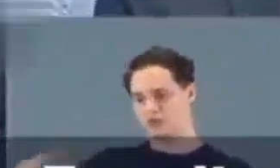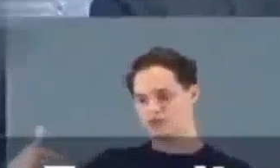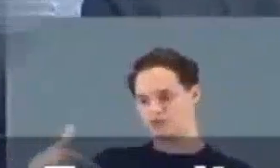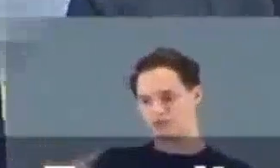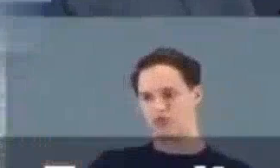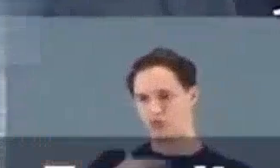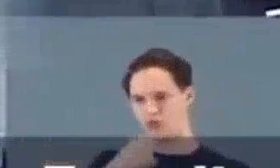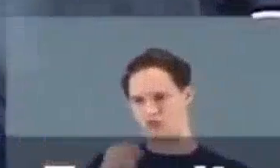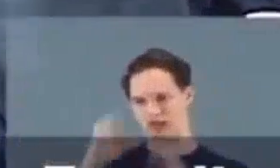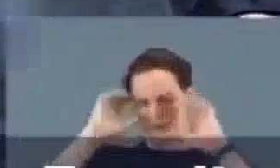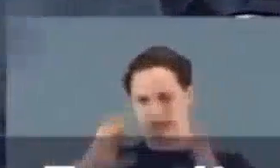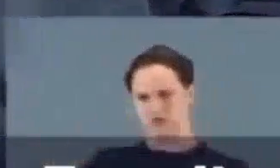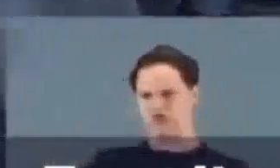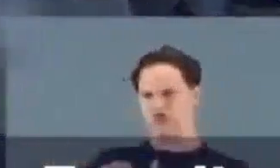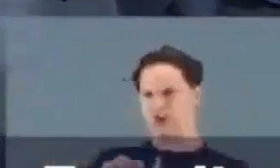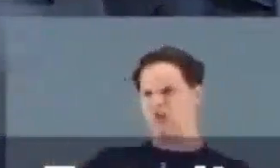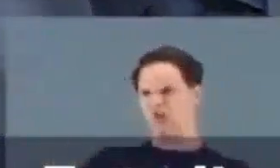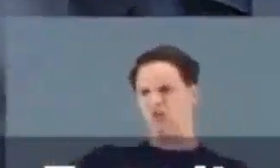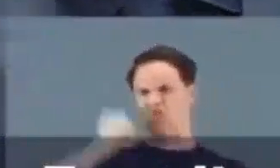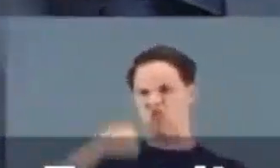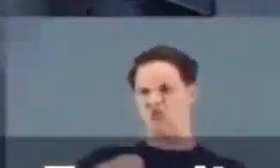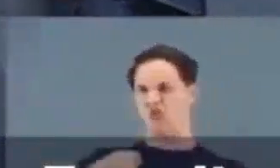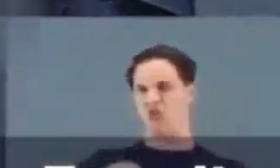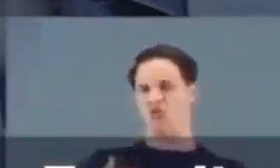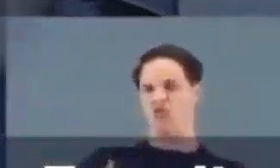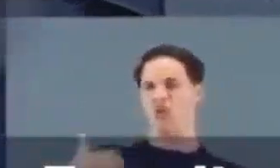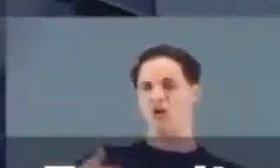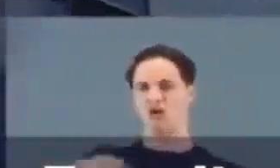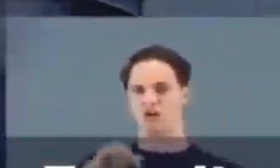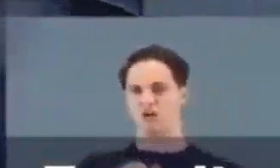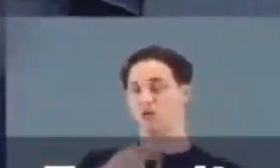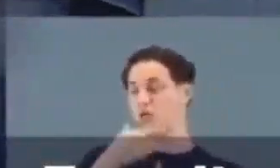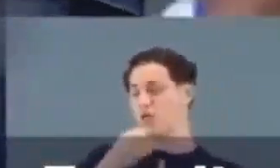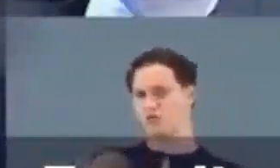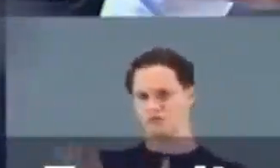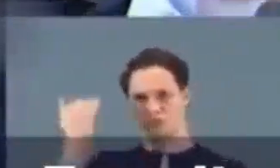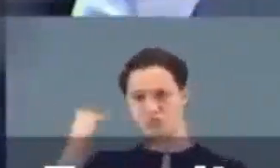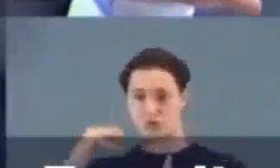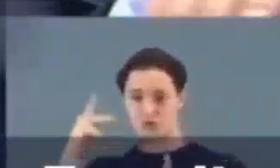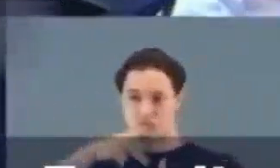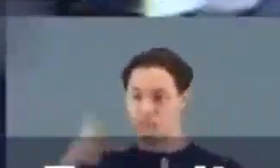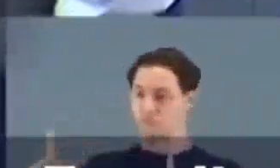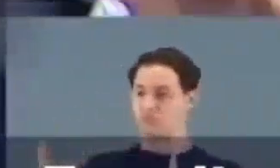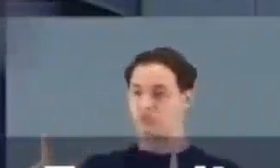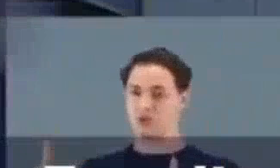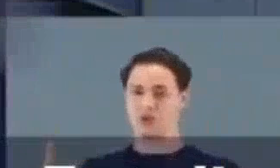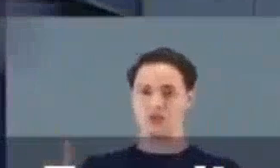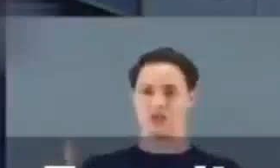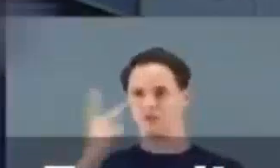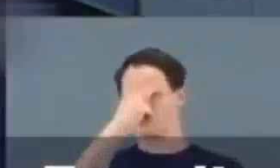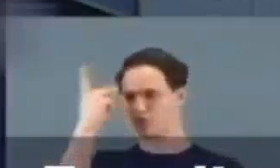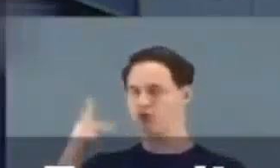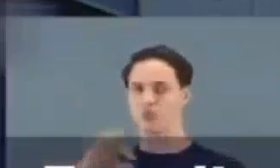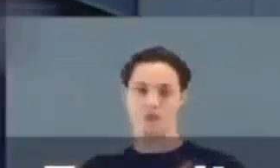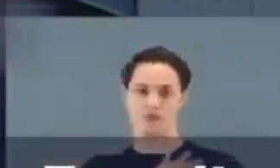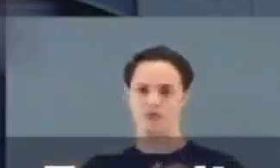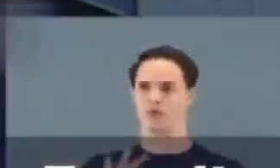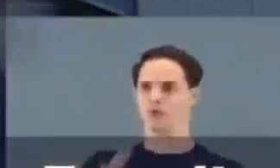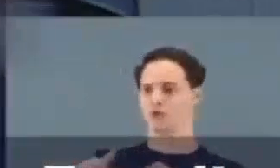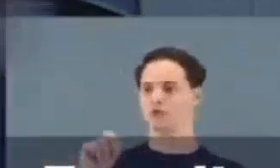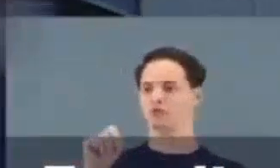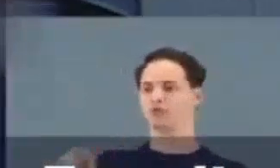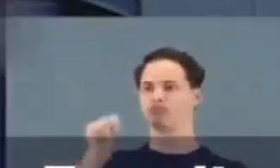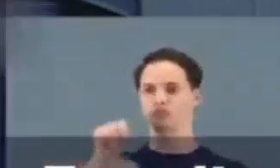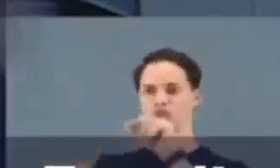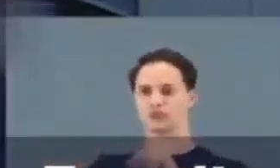arrogante, inclusive o posto tinha um parlamentar lá que tinha muita influência. Naquela época, os cargos na polícia também era tudo indicado assim, né?